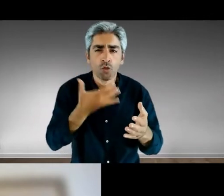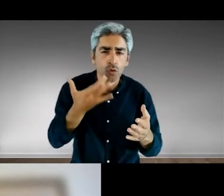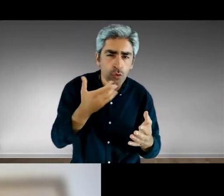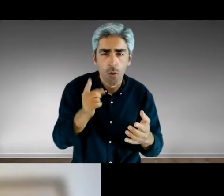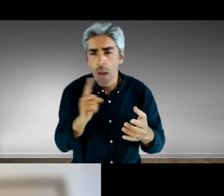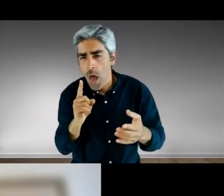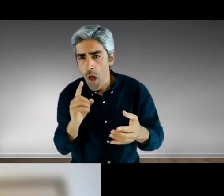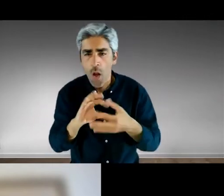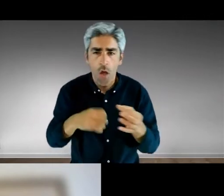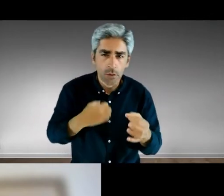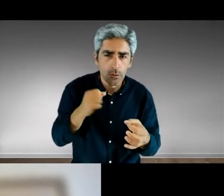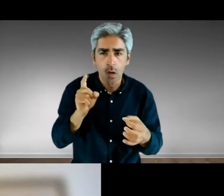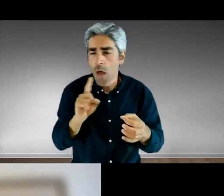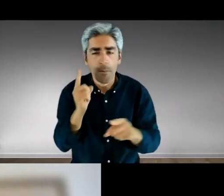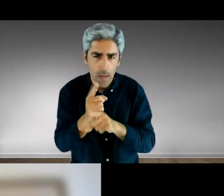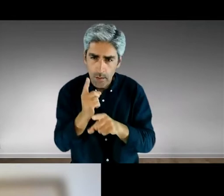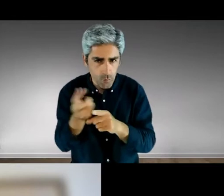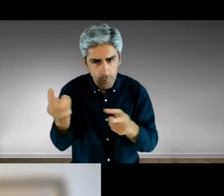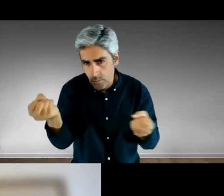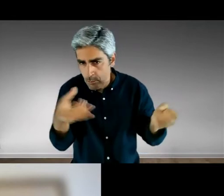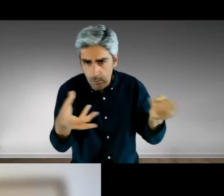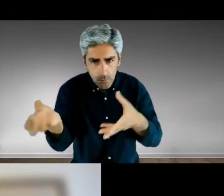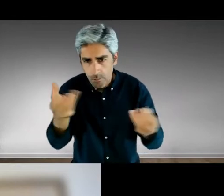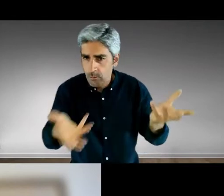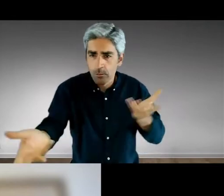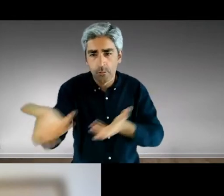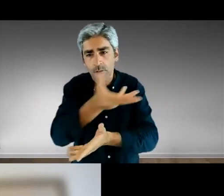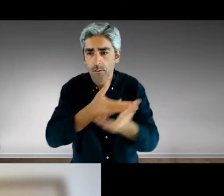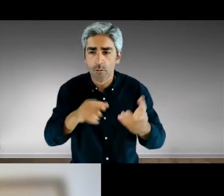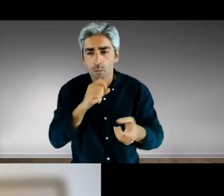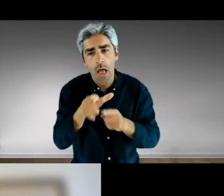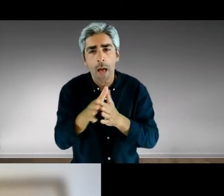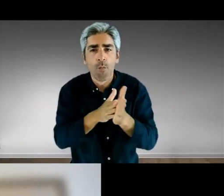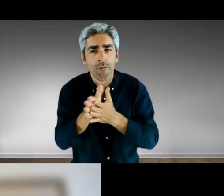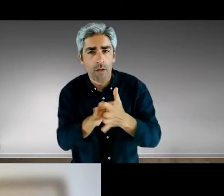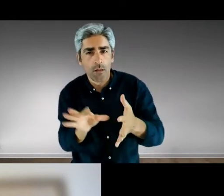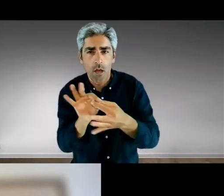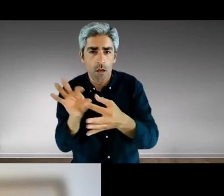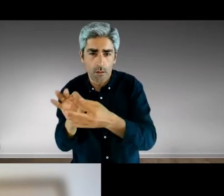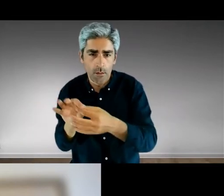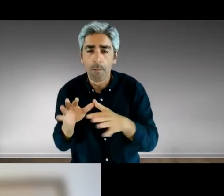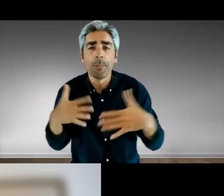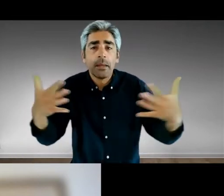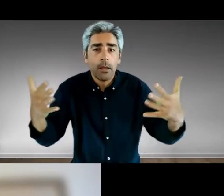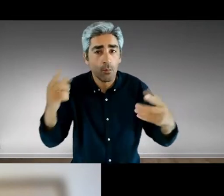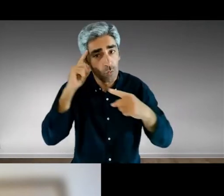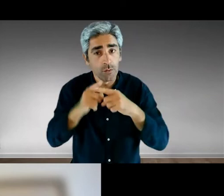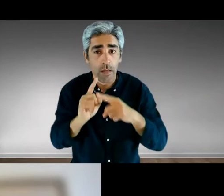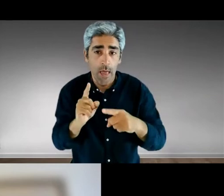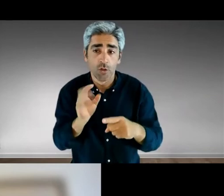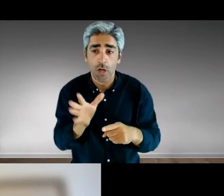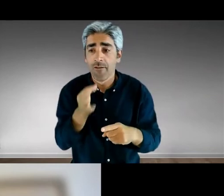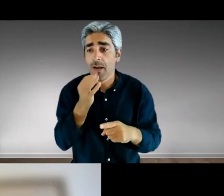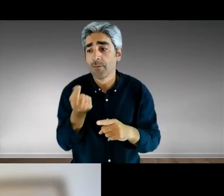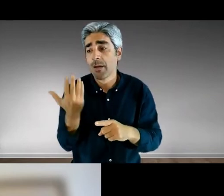pudessem parecer, mas que pudessem ser aproveitadas. Para quê? Para chegar a isto que também já falamos há